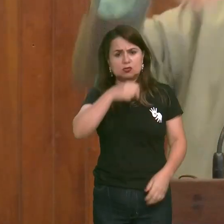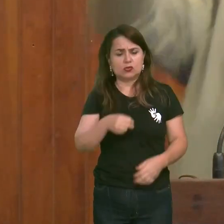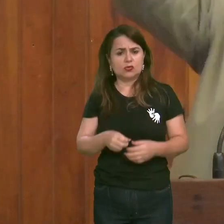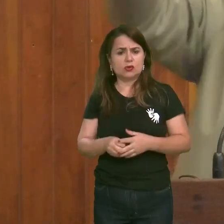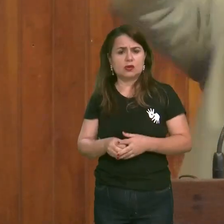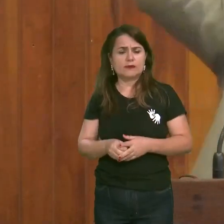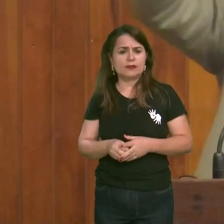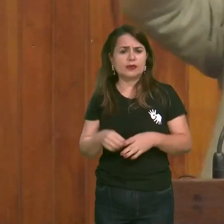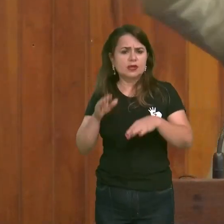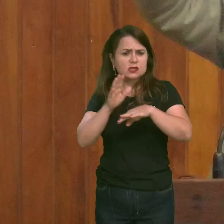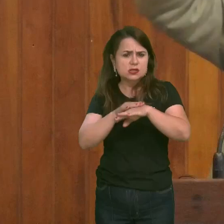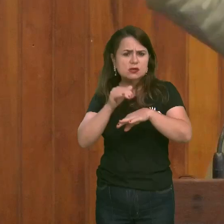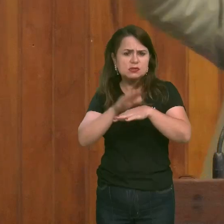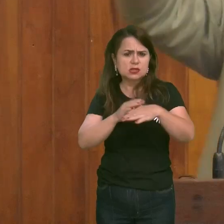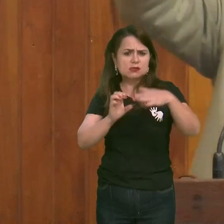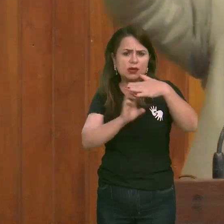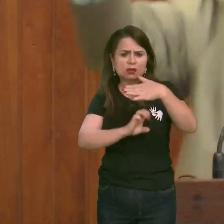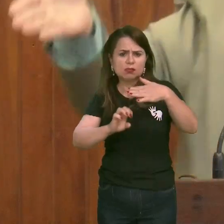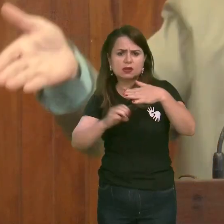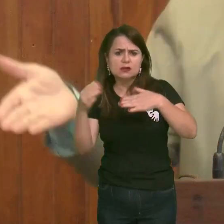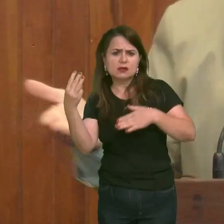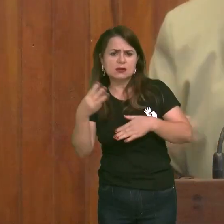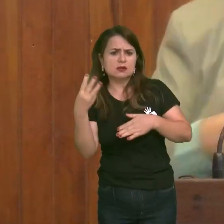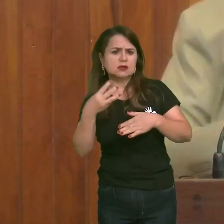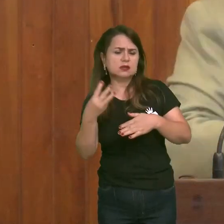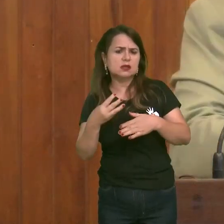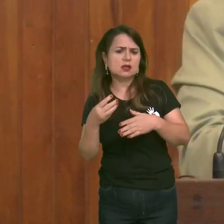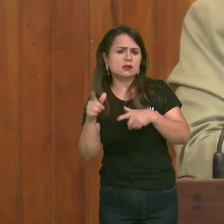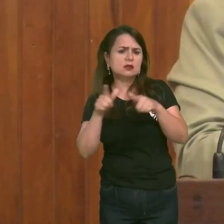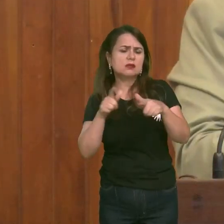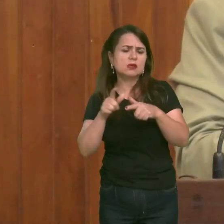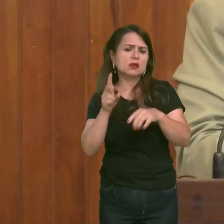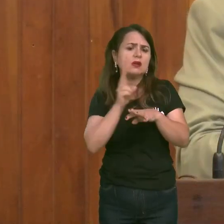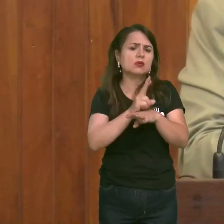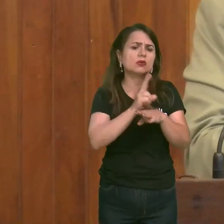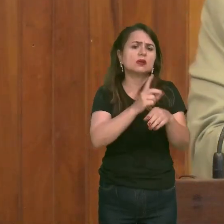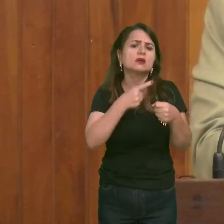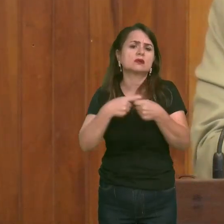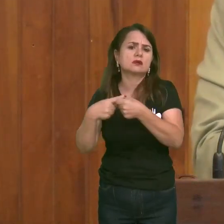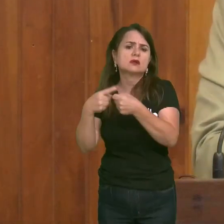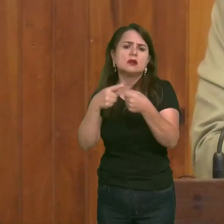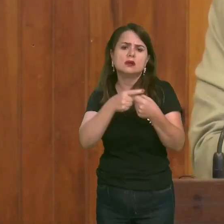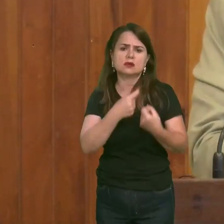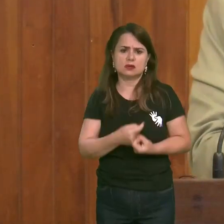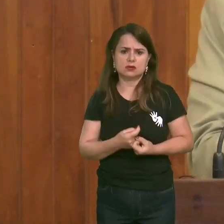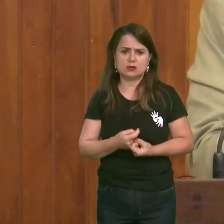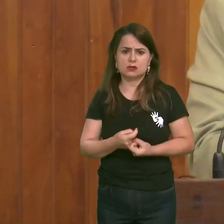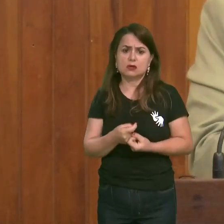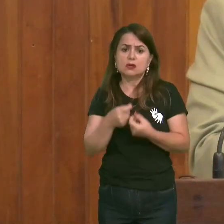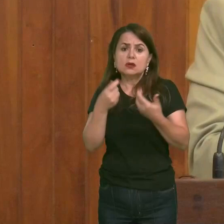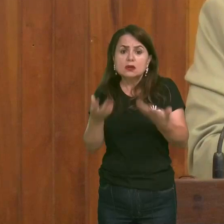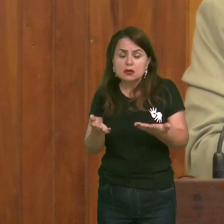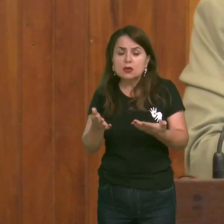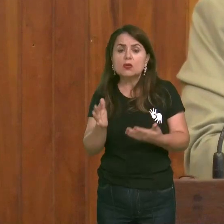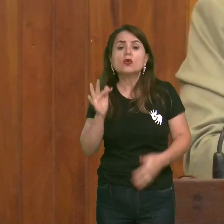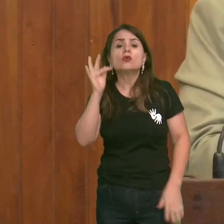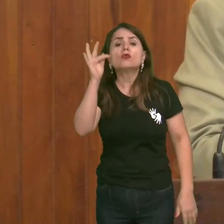que o que vai sobrar para quem foi sucedeu o prefeito Daniel eu não sei que tipo de gestão